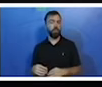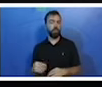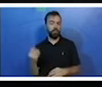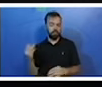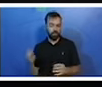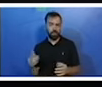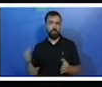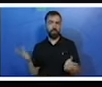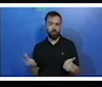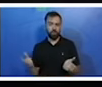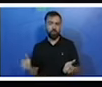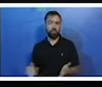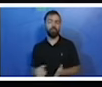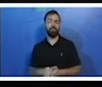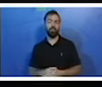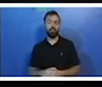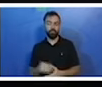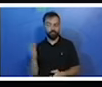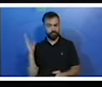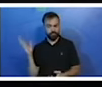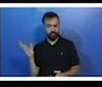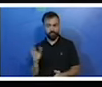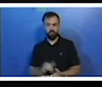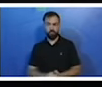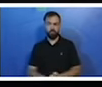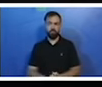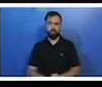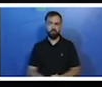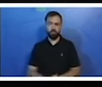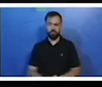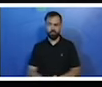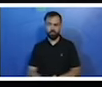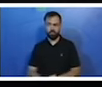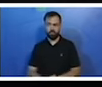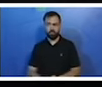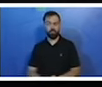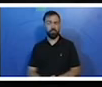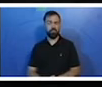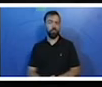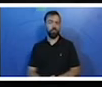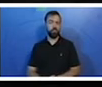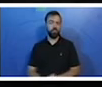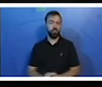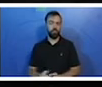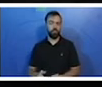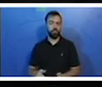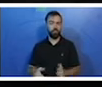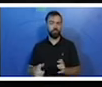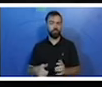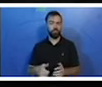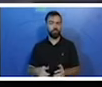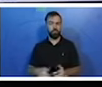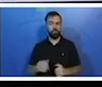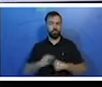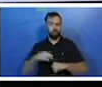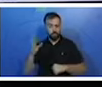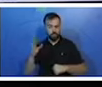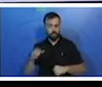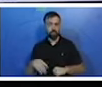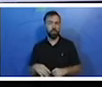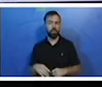de skate, né? Que nós temos hoje em dia, né? Que são mais propícias para o próprio esporte do